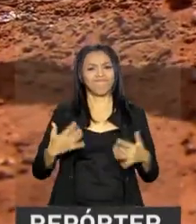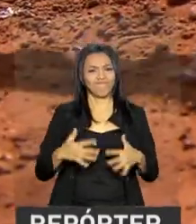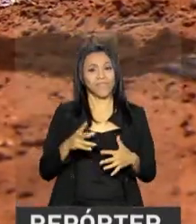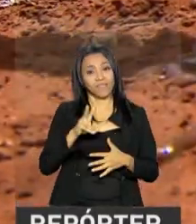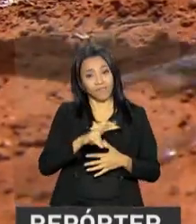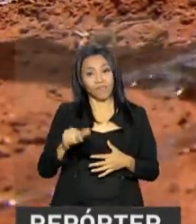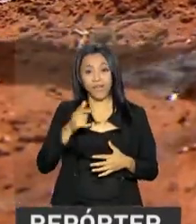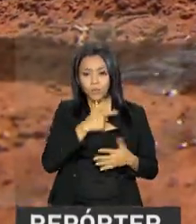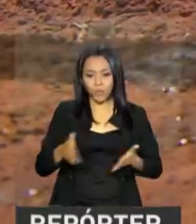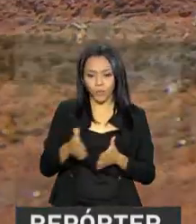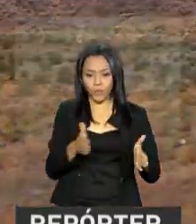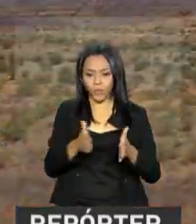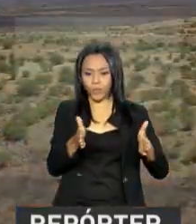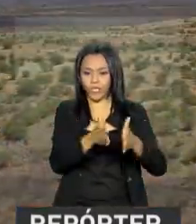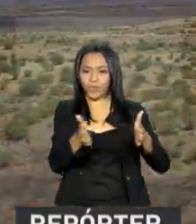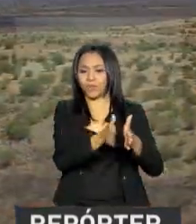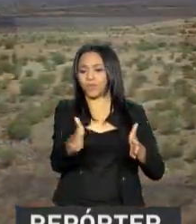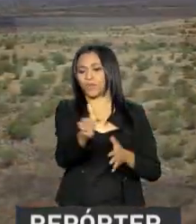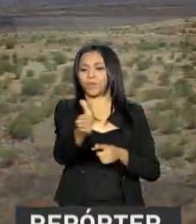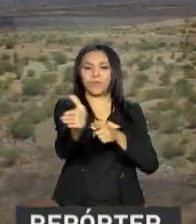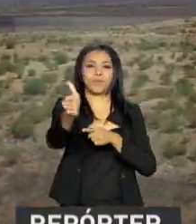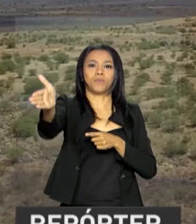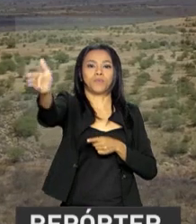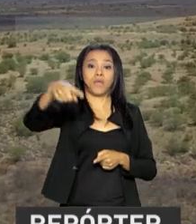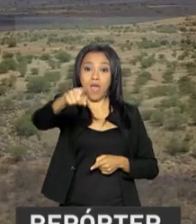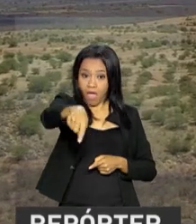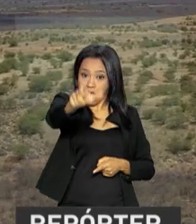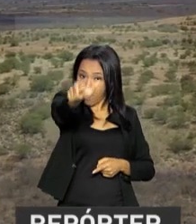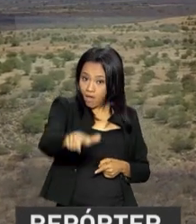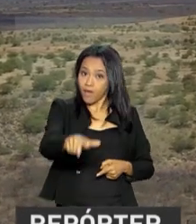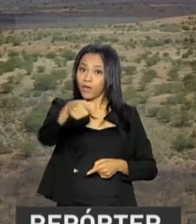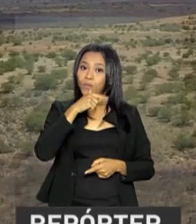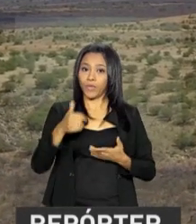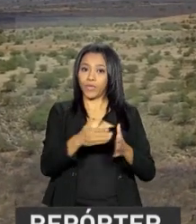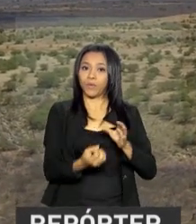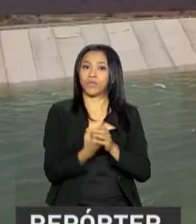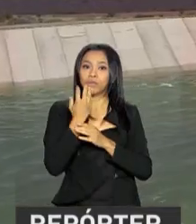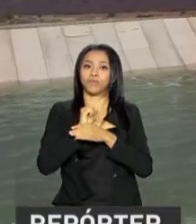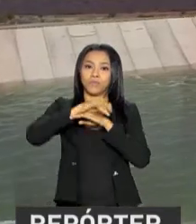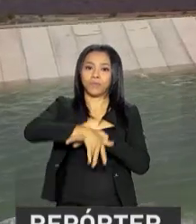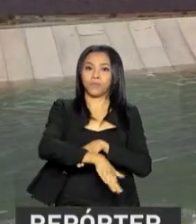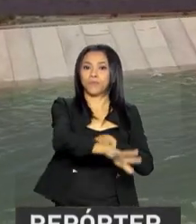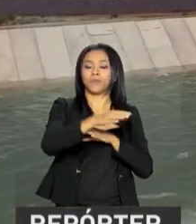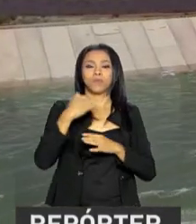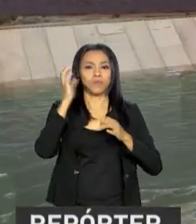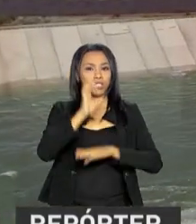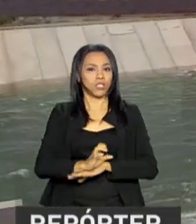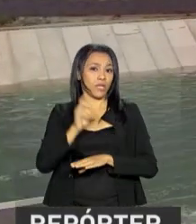passaria a correr pelo sertão. O milagre veio do Velho Chico, rio que nasce em Minas Gerais e corta